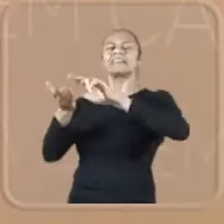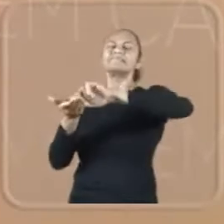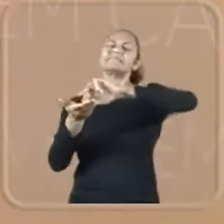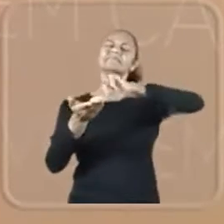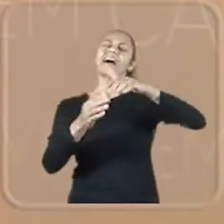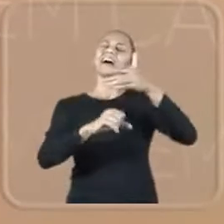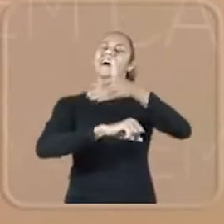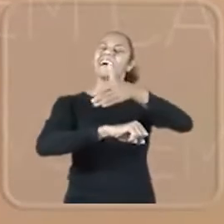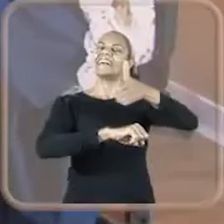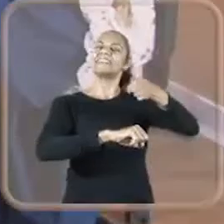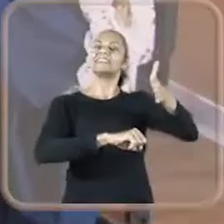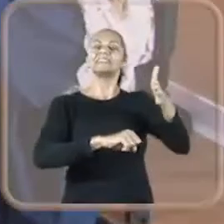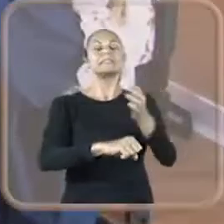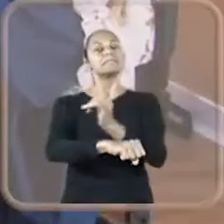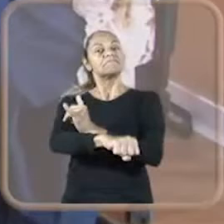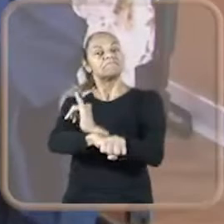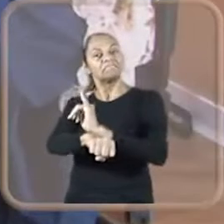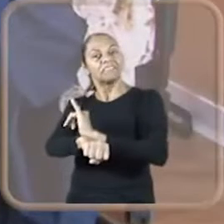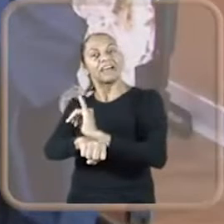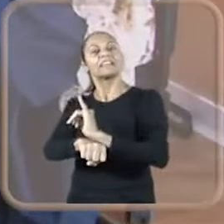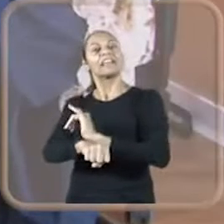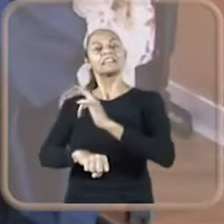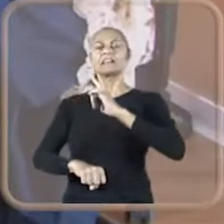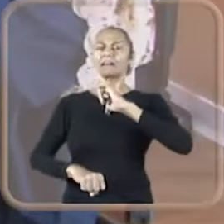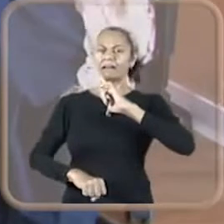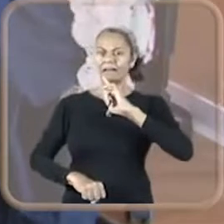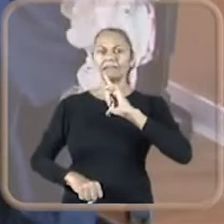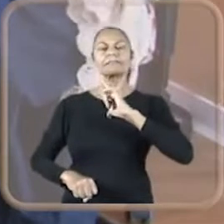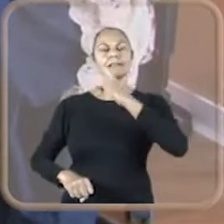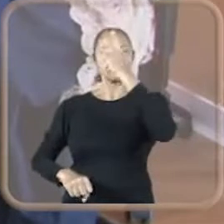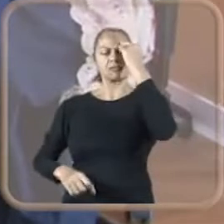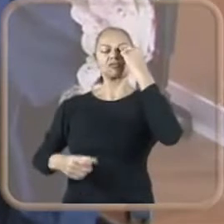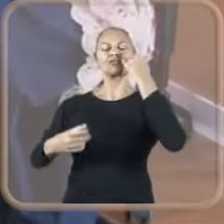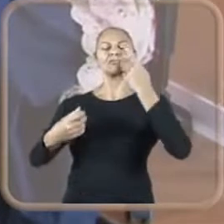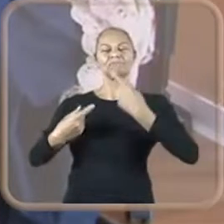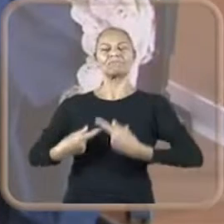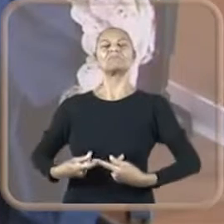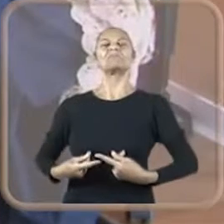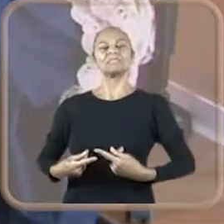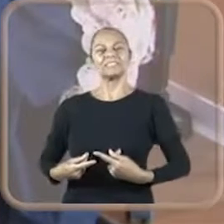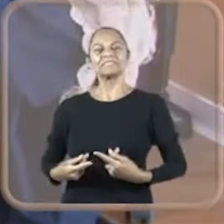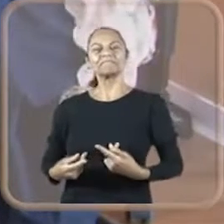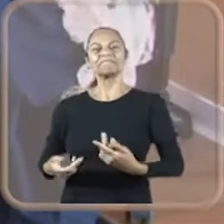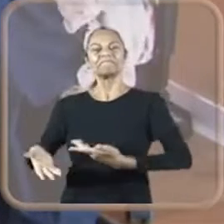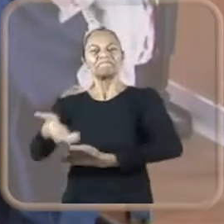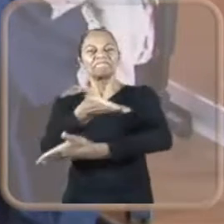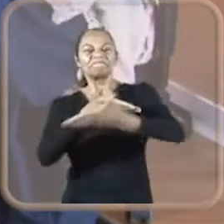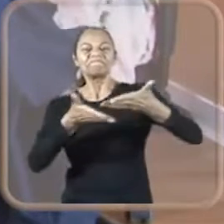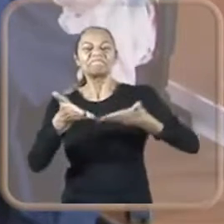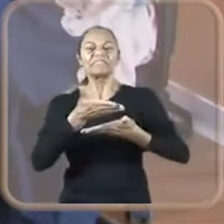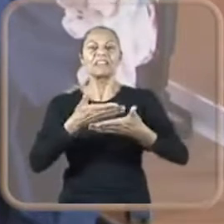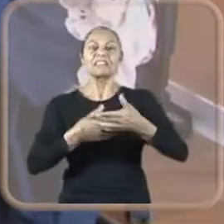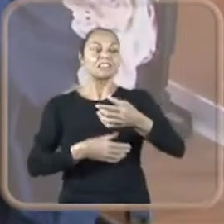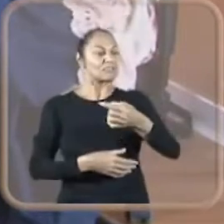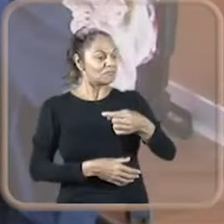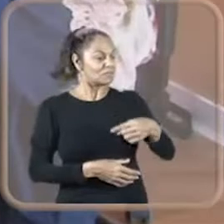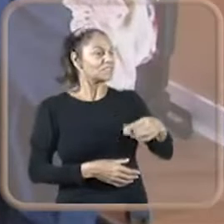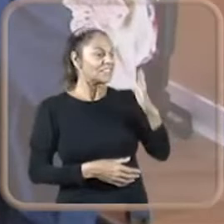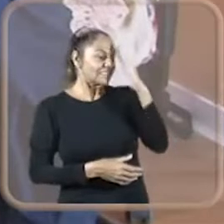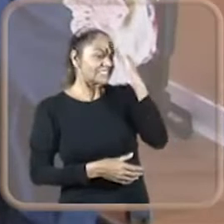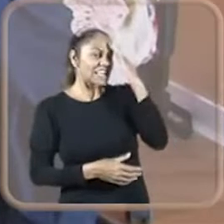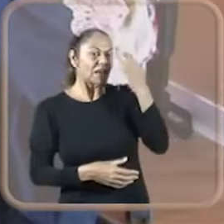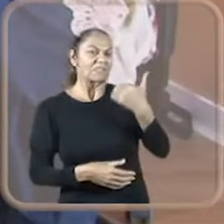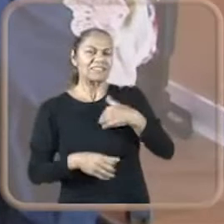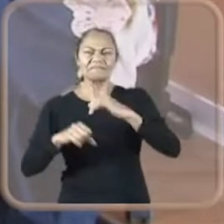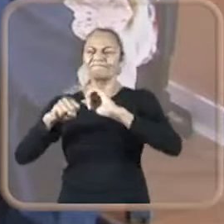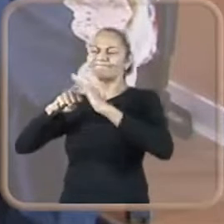Então, assim, são técnicas para existirem para os seres humanos, né? E a gente... Vocês muito mais do